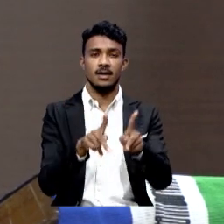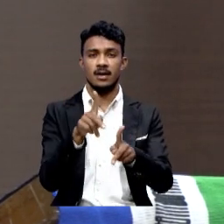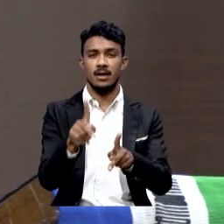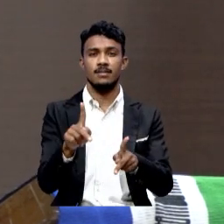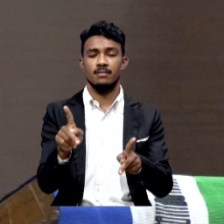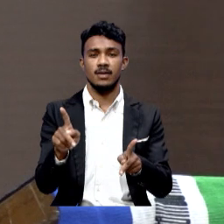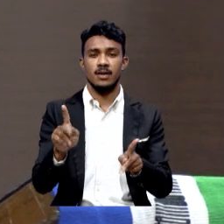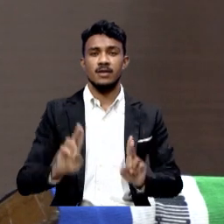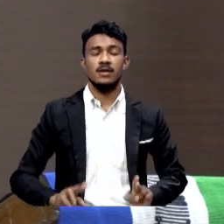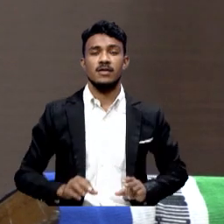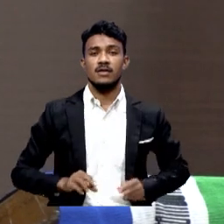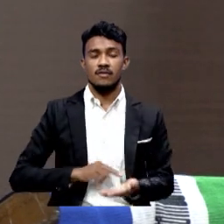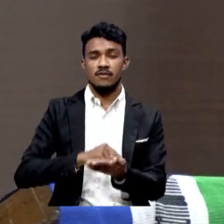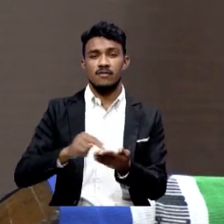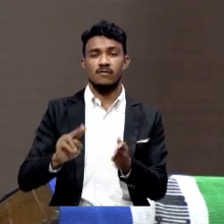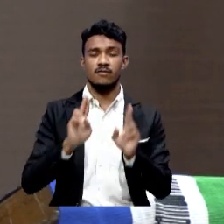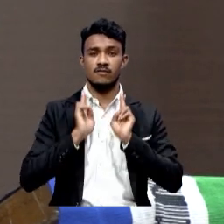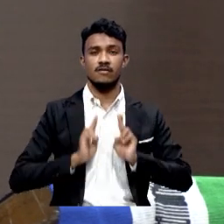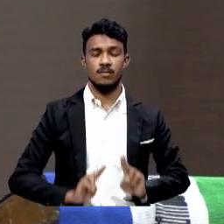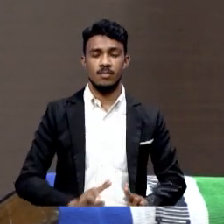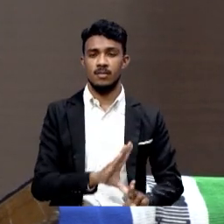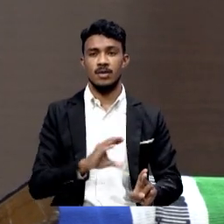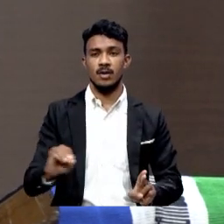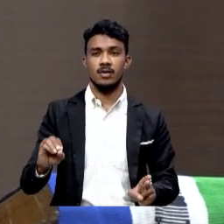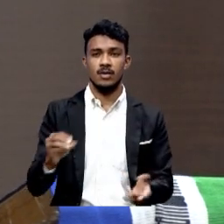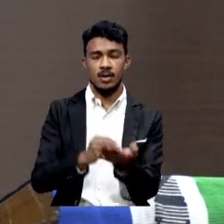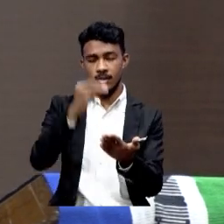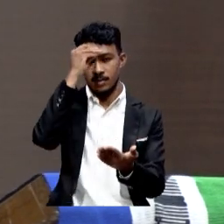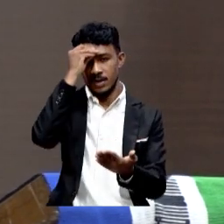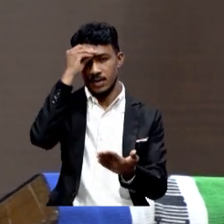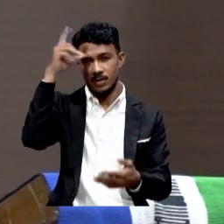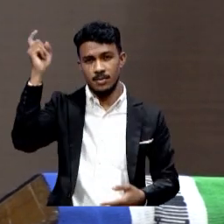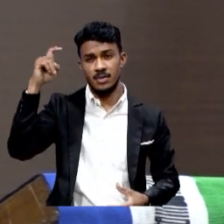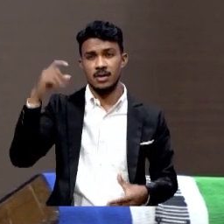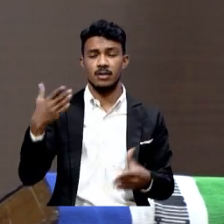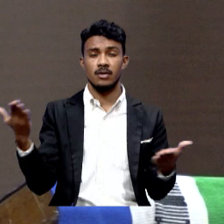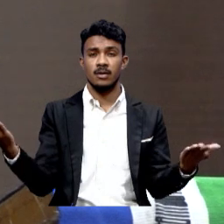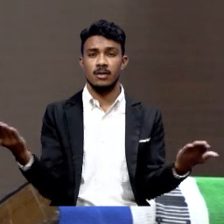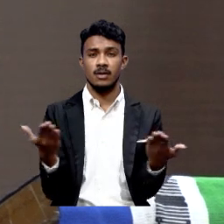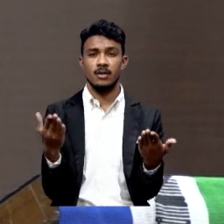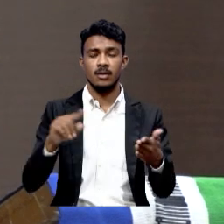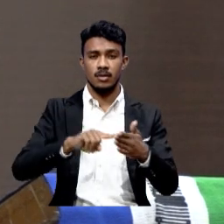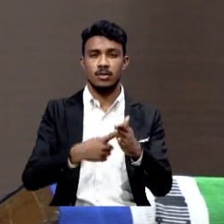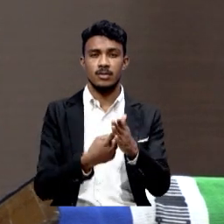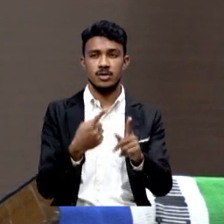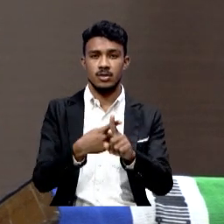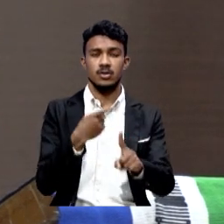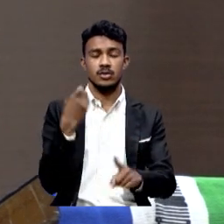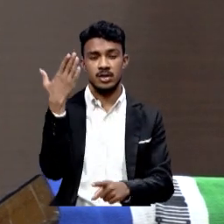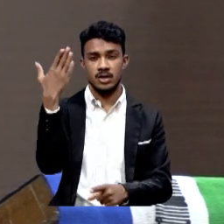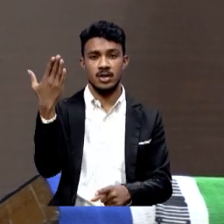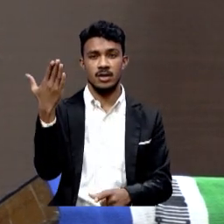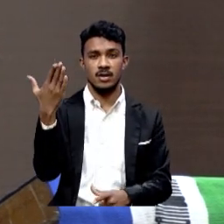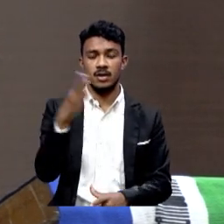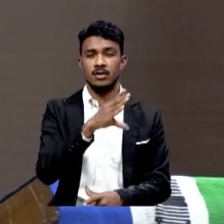formar academicamente, e combatente, e da nebe, o carro quer ser o uso, se minha geração aqui, minha